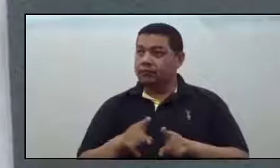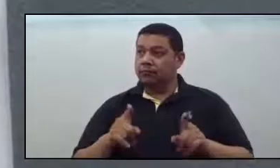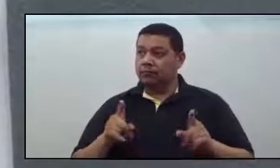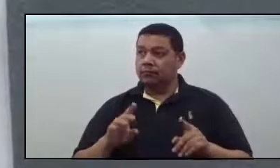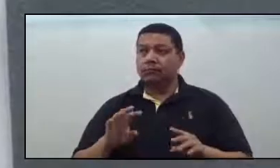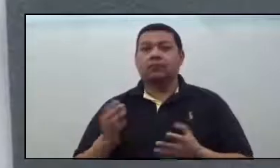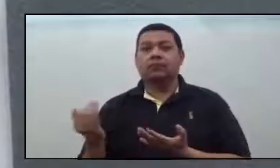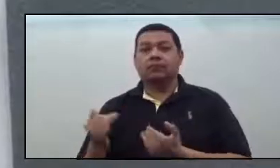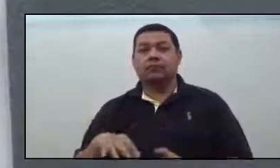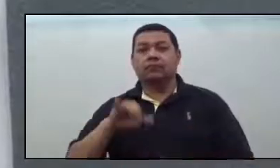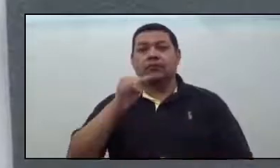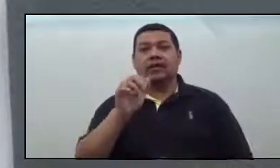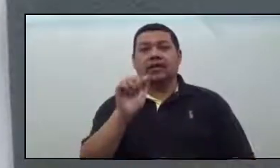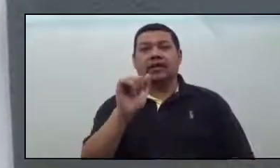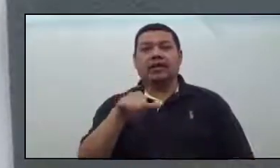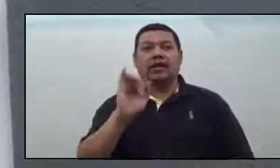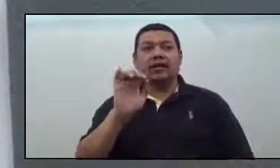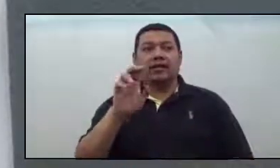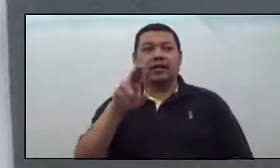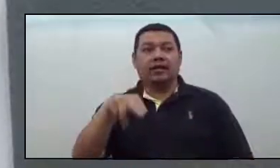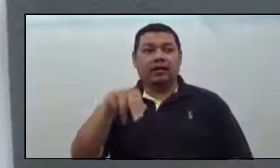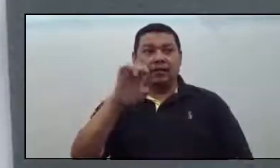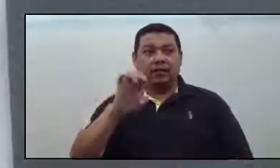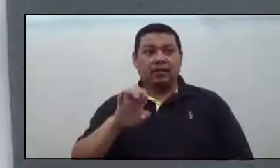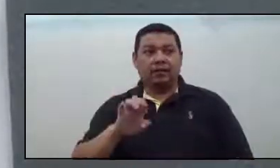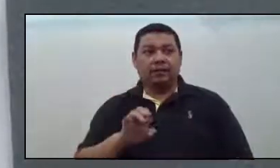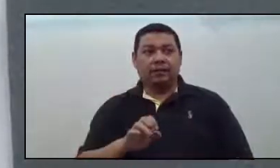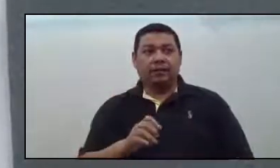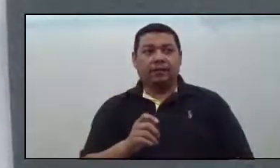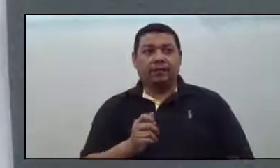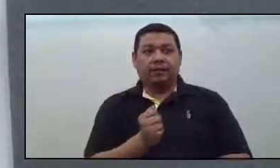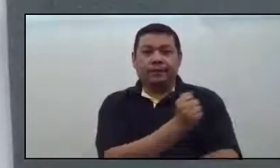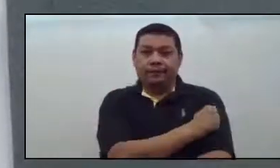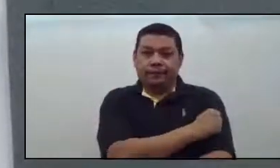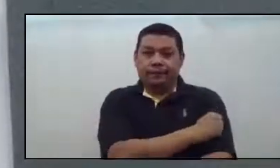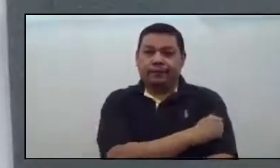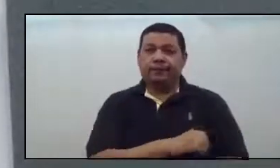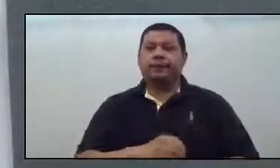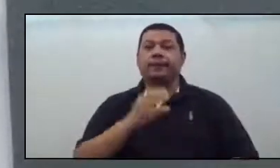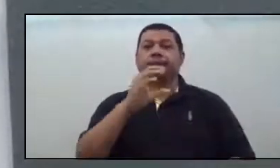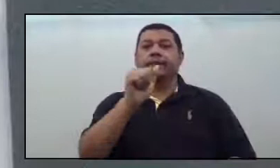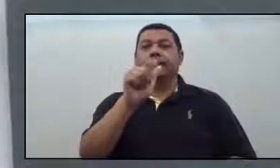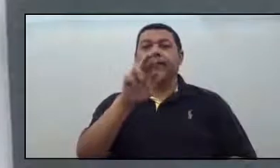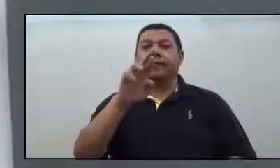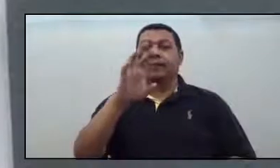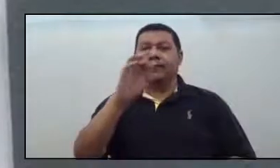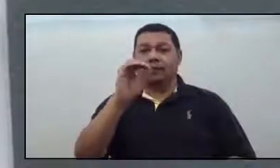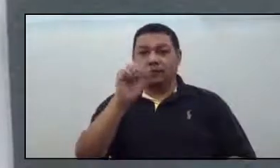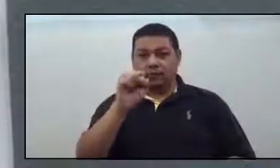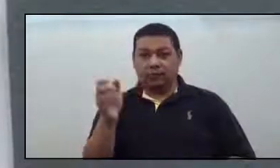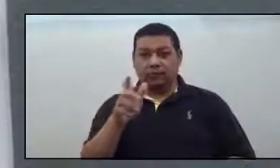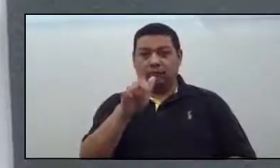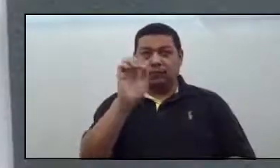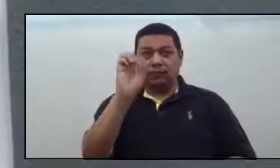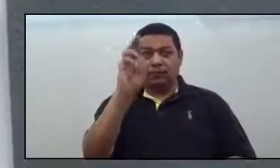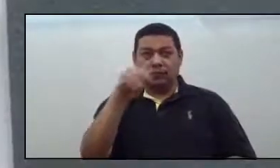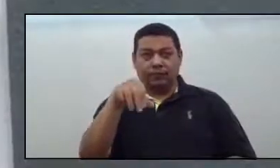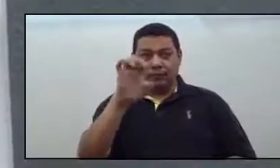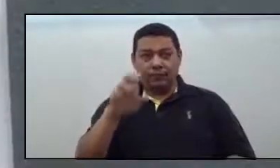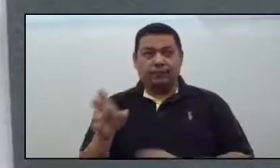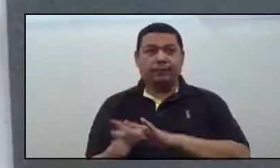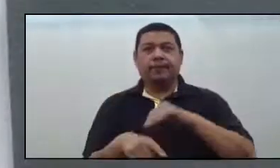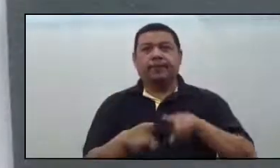Jaine Ferreira, aluna do Carlos Gomes, e Guilherme Mendes, aluno do Bernardo de